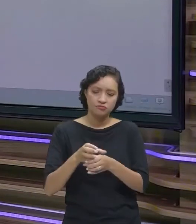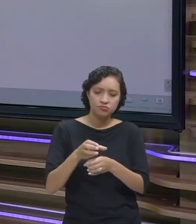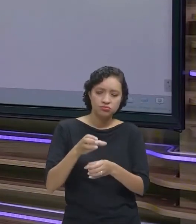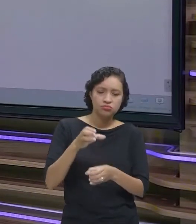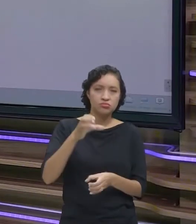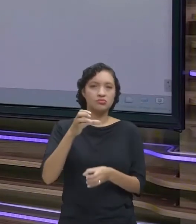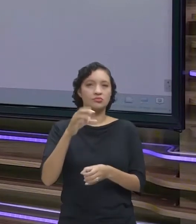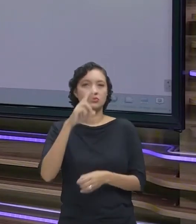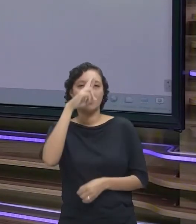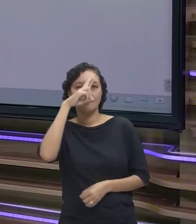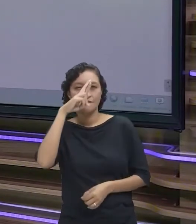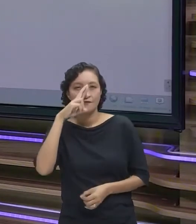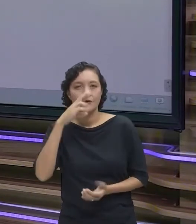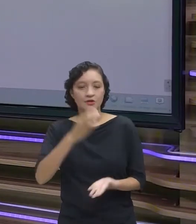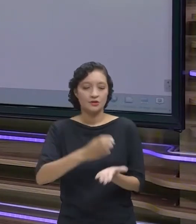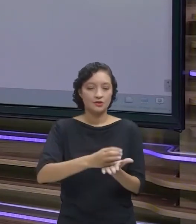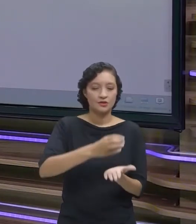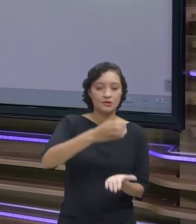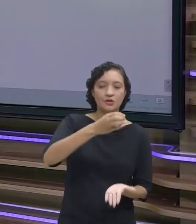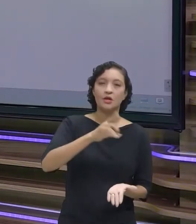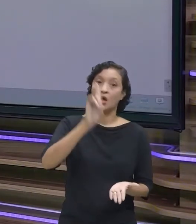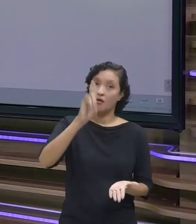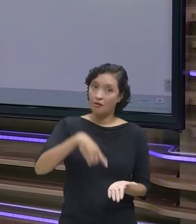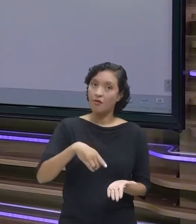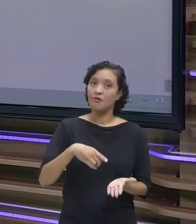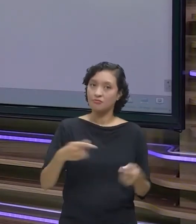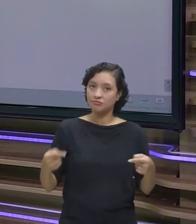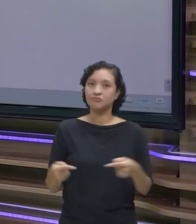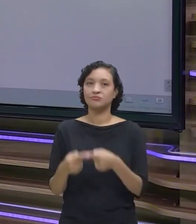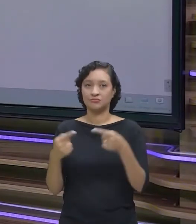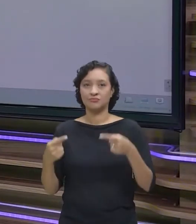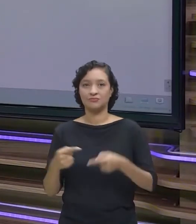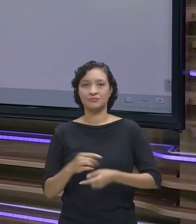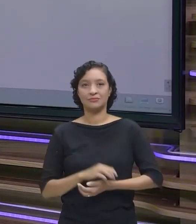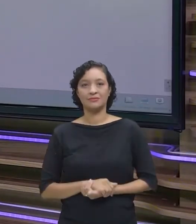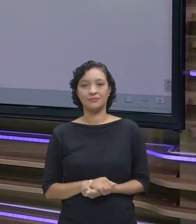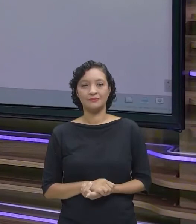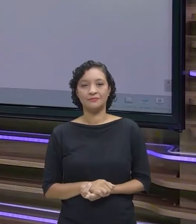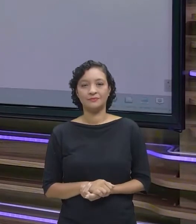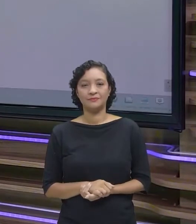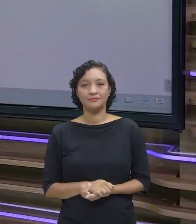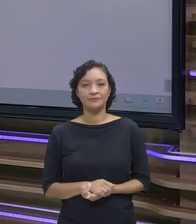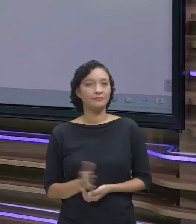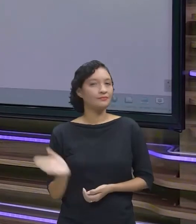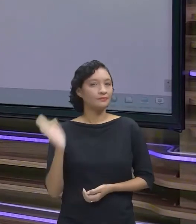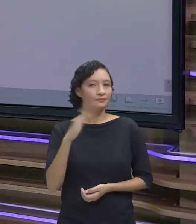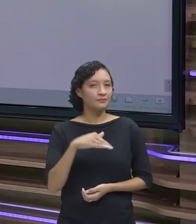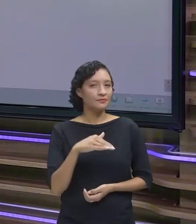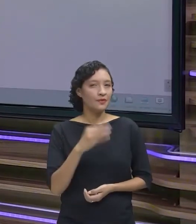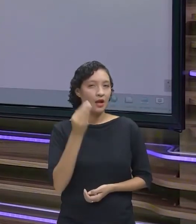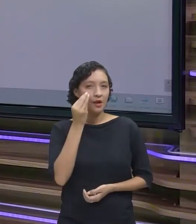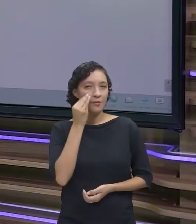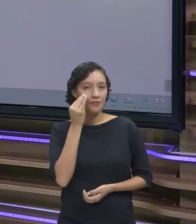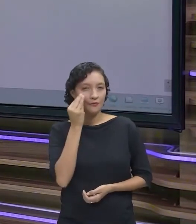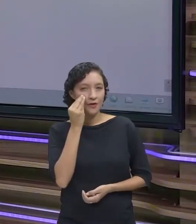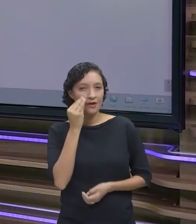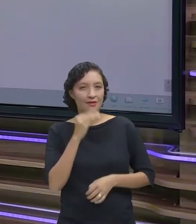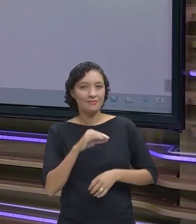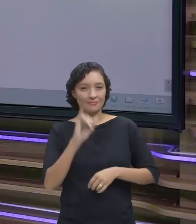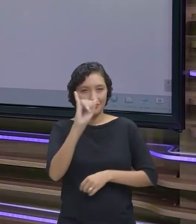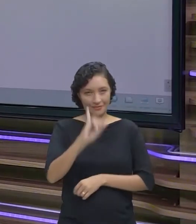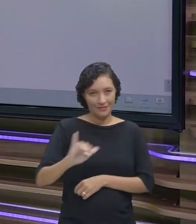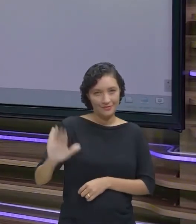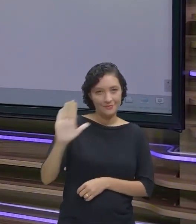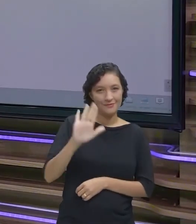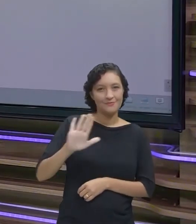garrafa PET. É um cilindro. Vocês querem voltar para ver as imagens? Acho que eu vou voltar para as imagens